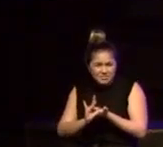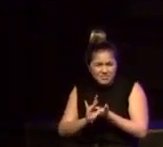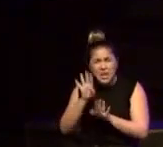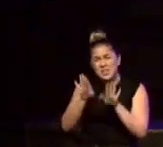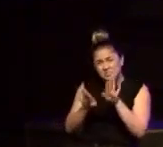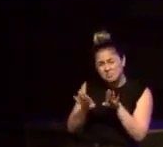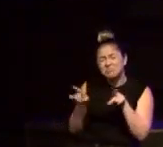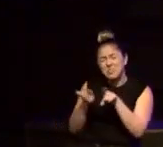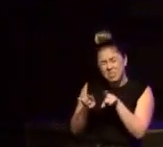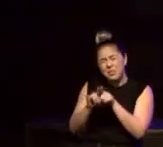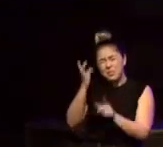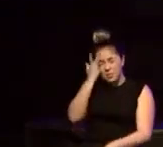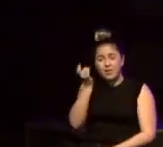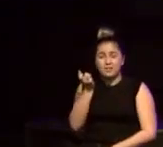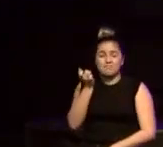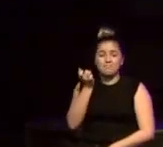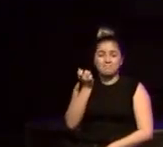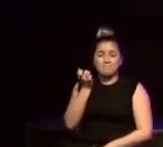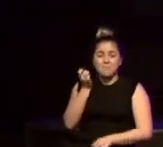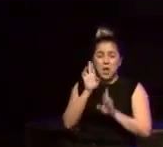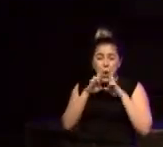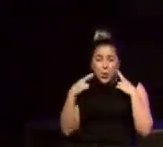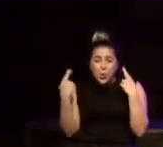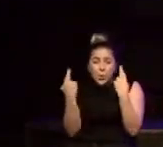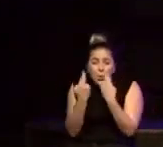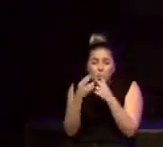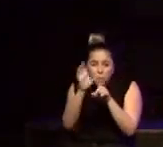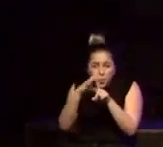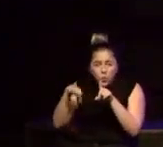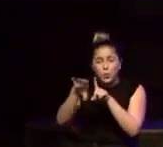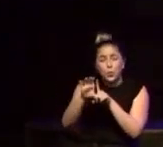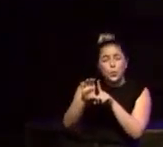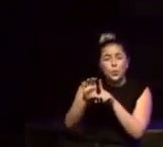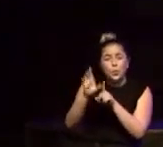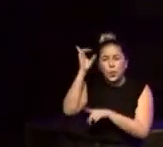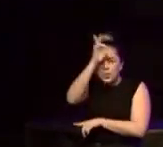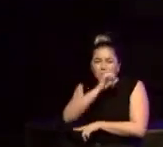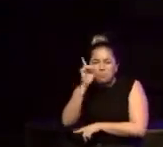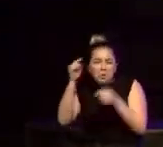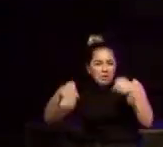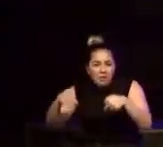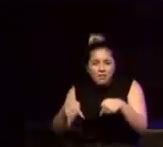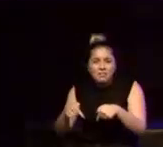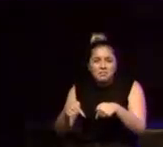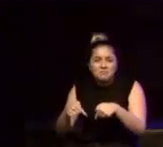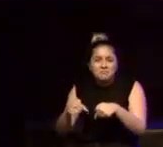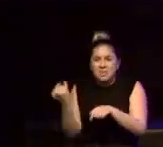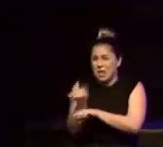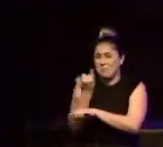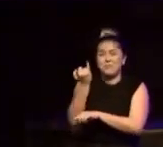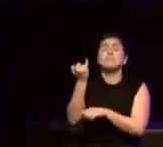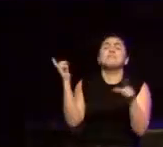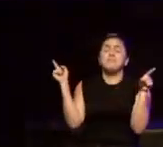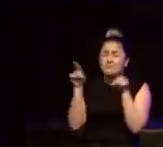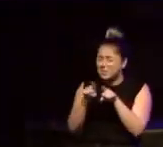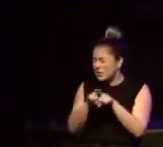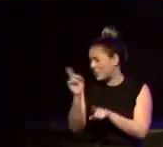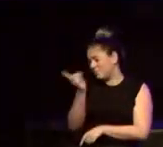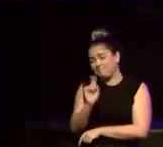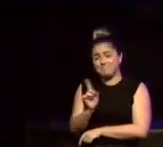também. Muitos de nós vemos a reunião e a frequência na igreja como não essencial. É bom, é